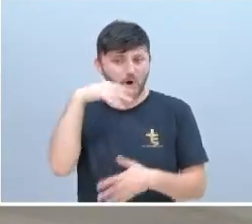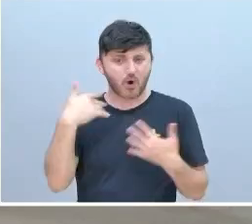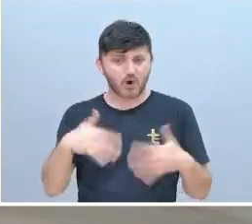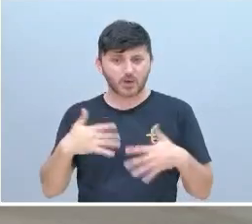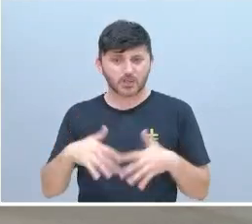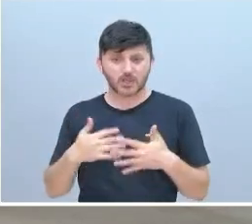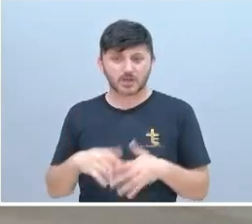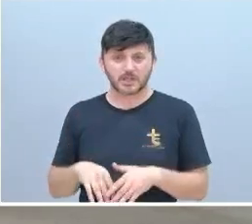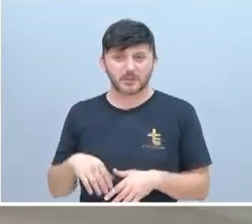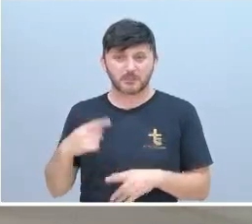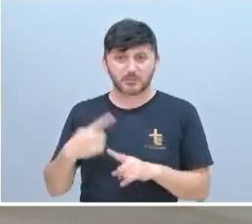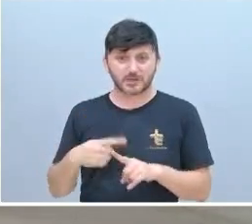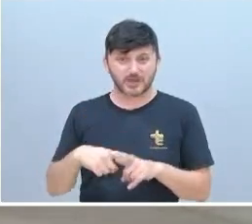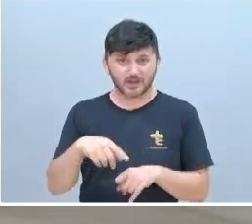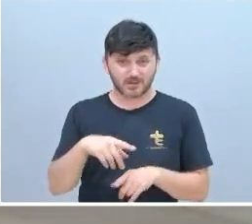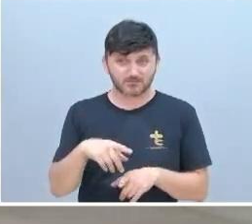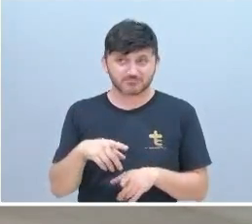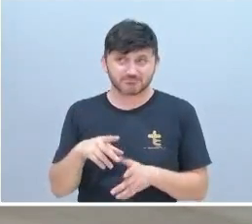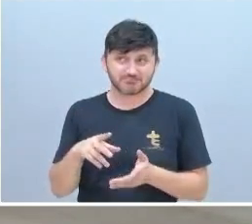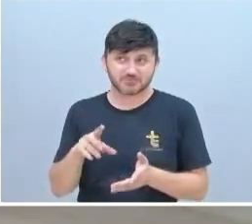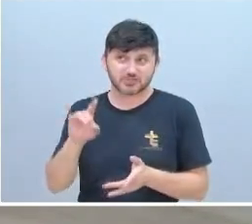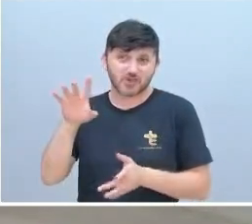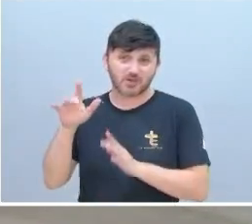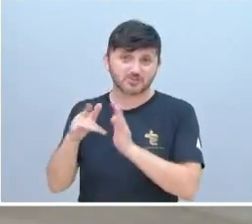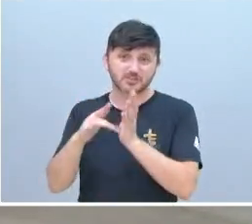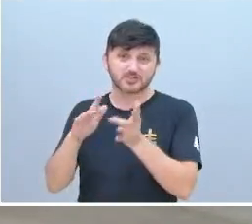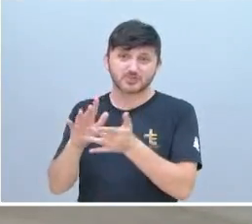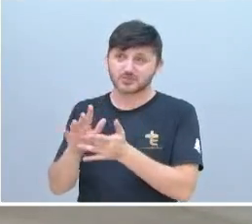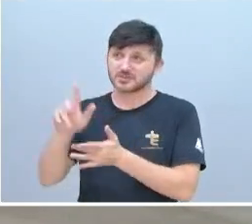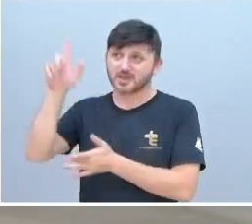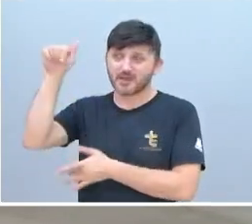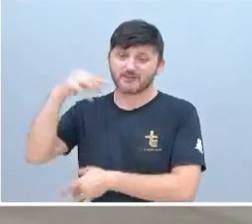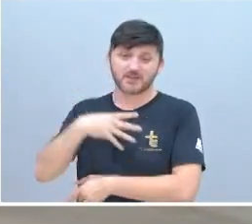Deus senão Jesus Cristo.